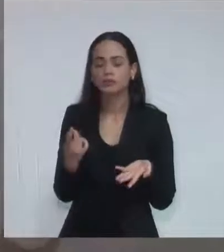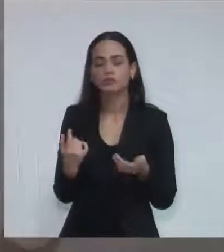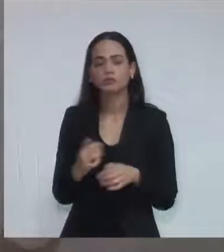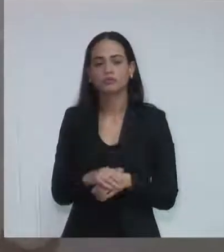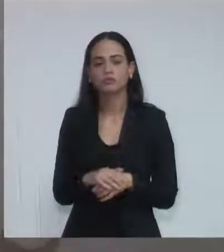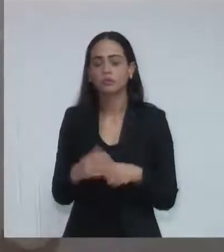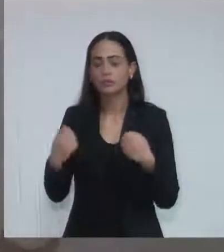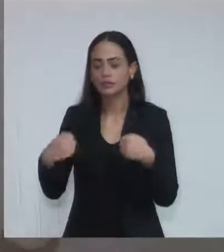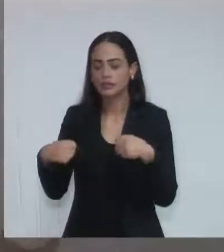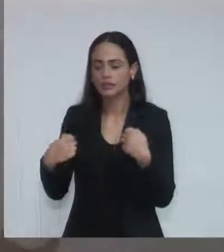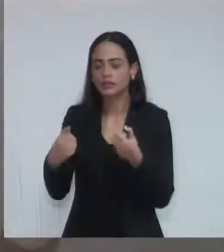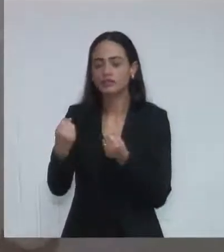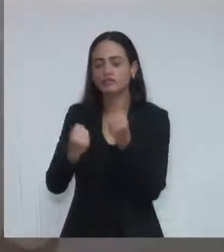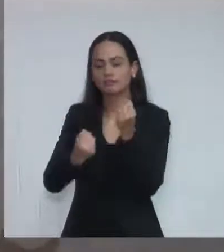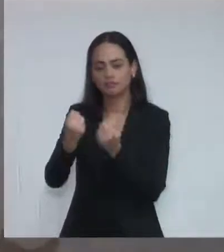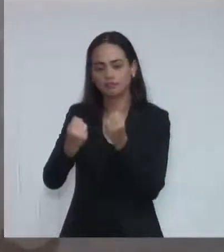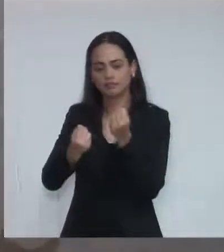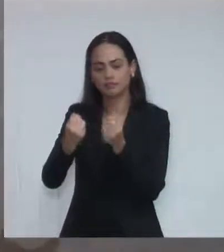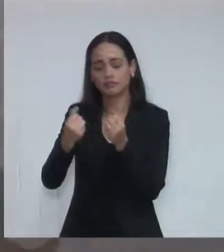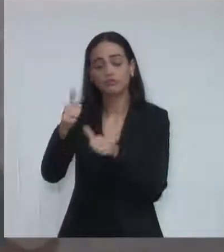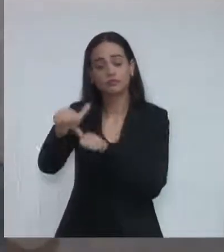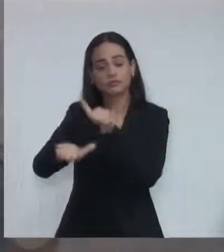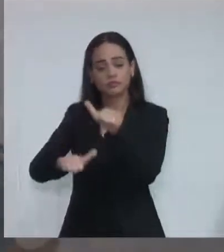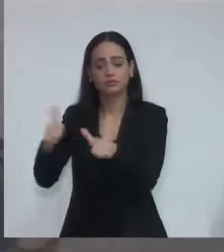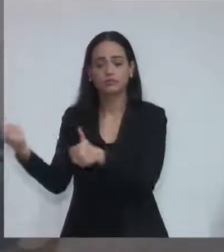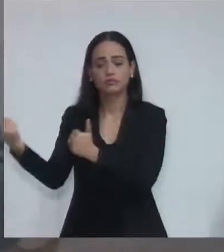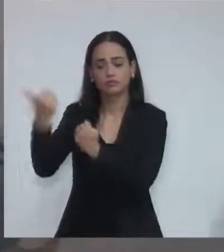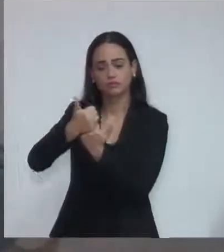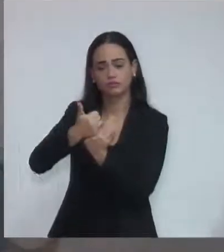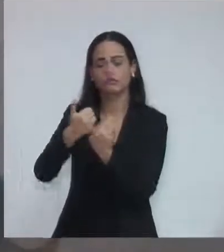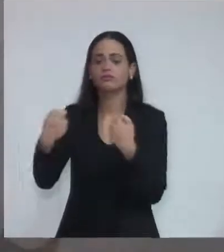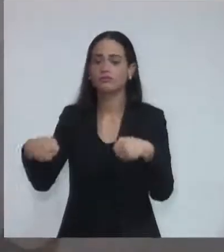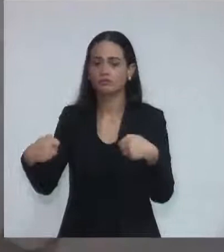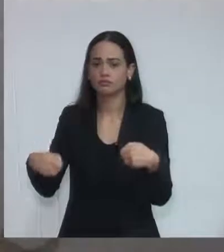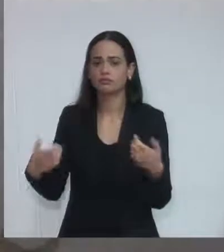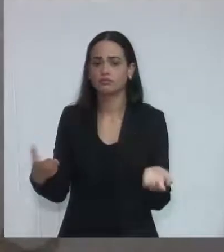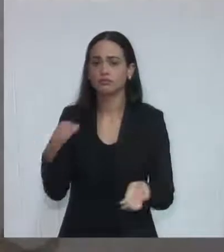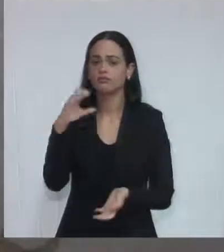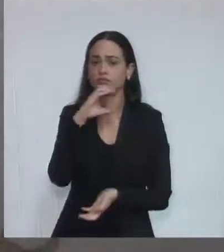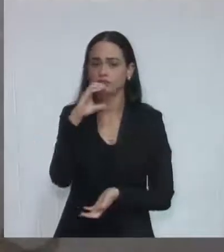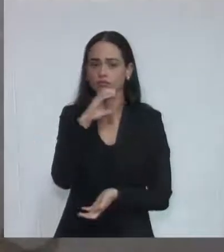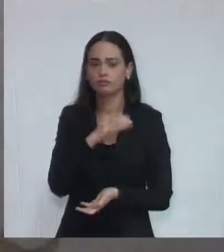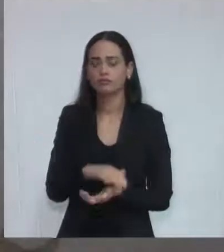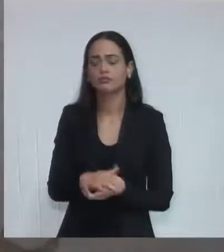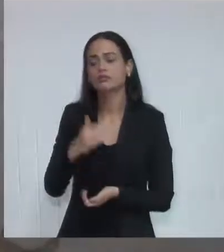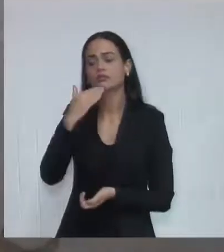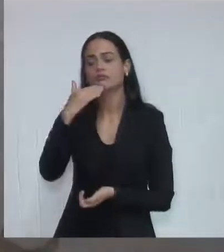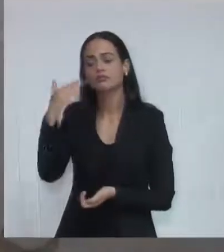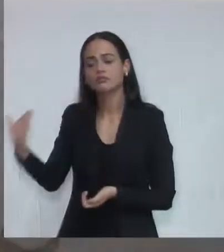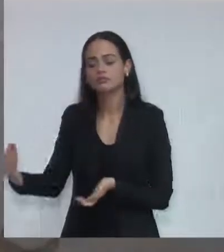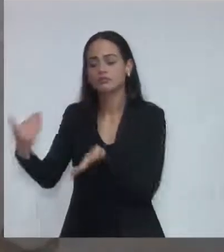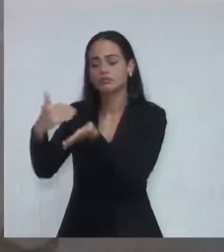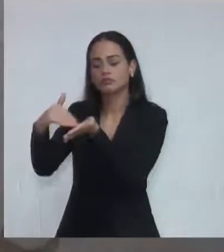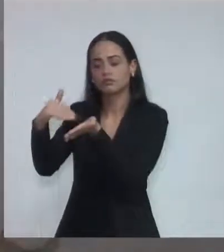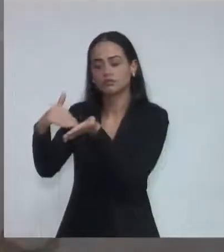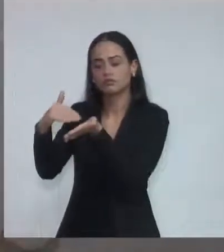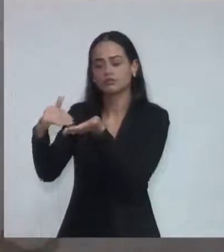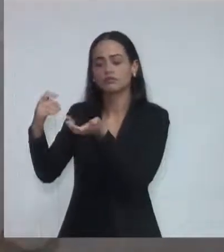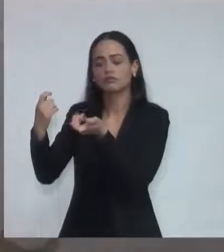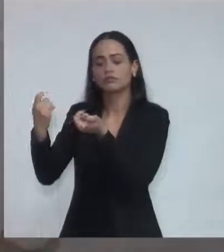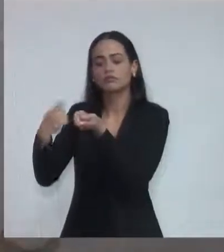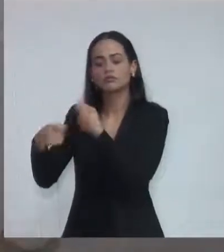trocar dessas viaturas. E eu solicito ao Executivo, solicito ao secretário de Administração, que troque todas